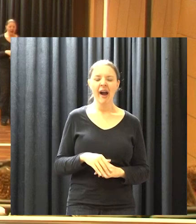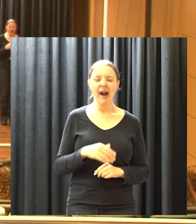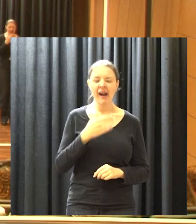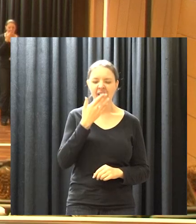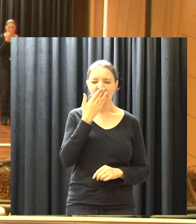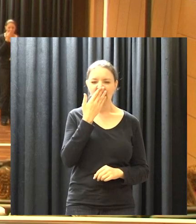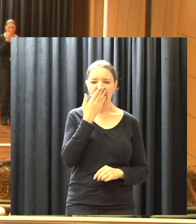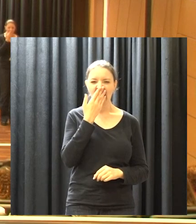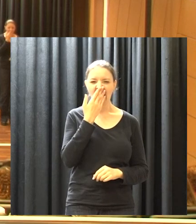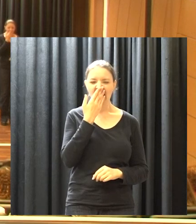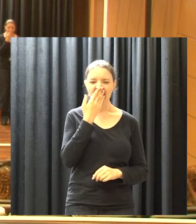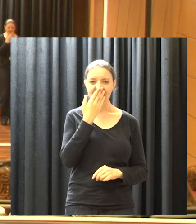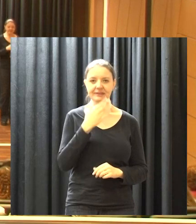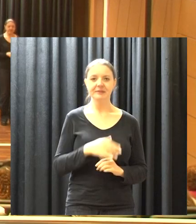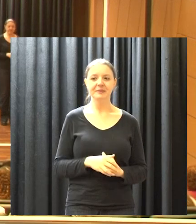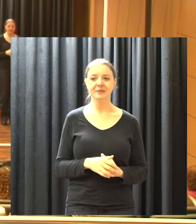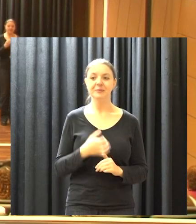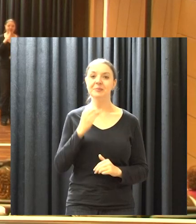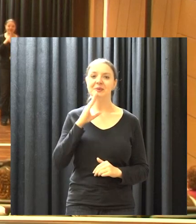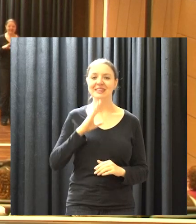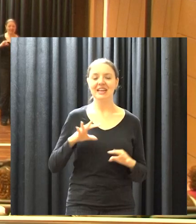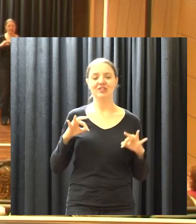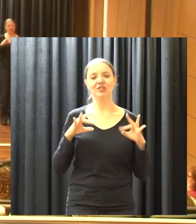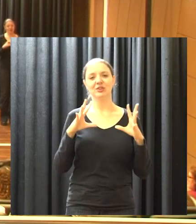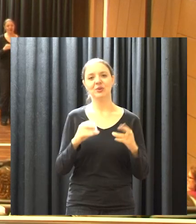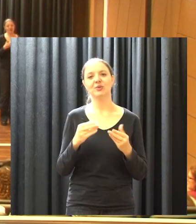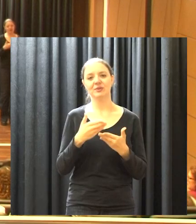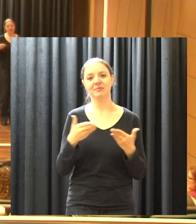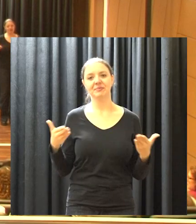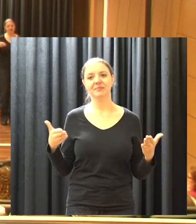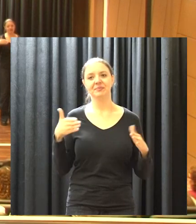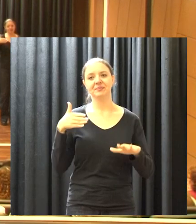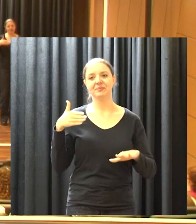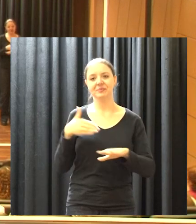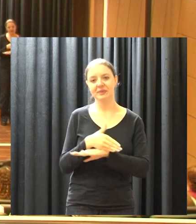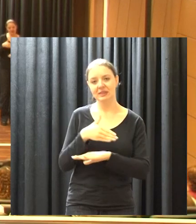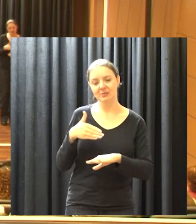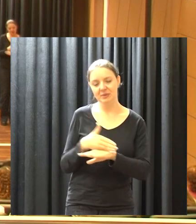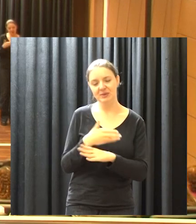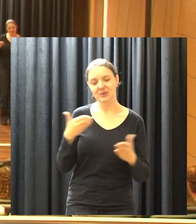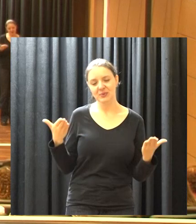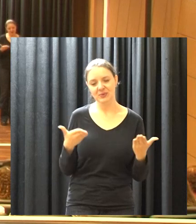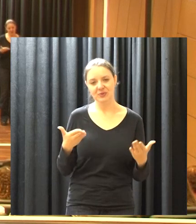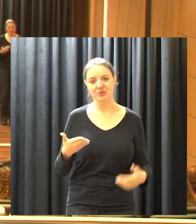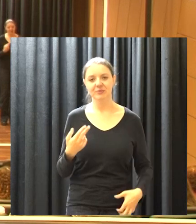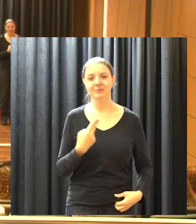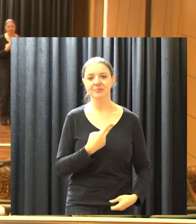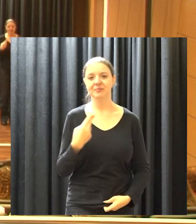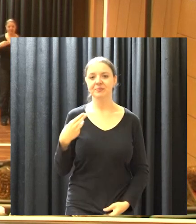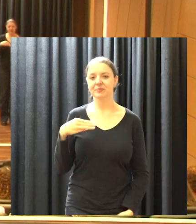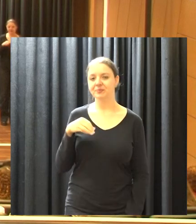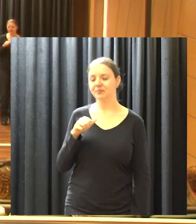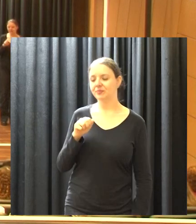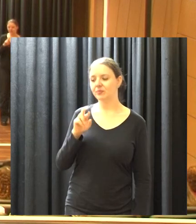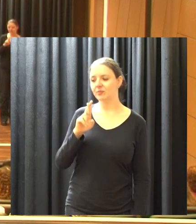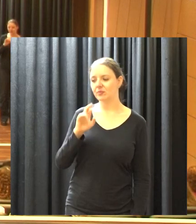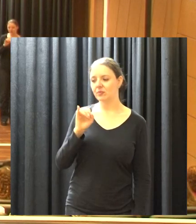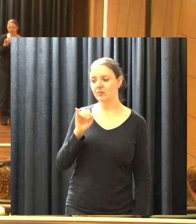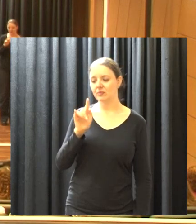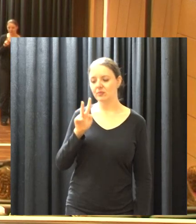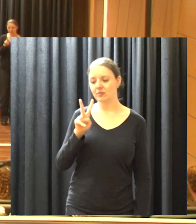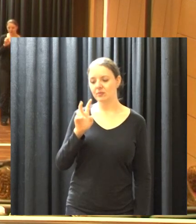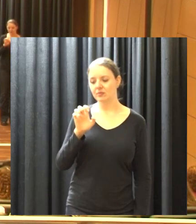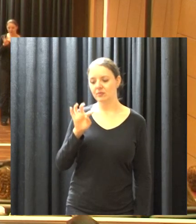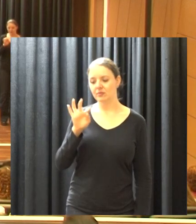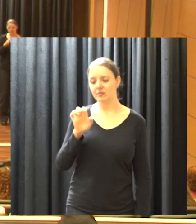Boa tarde a todas as pessoas aqui presentes, todas, todos, todes. Meu nome é Marivete Gesser, eu sou